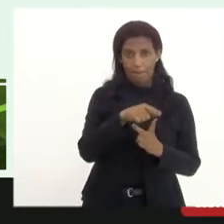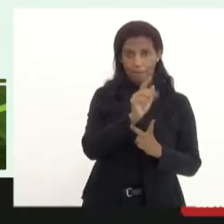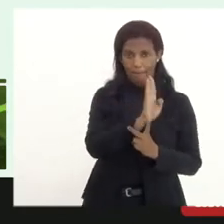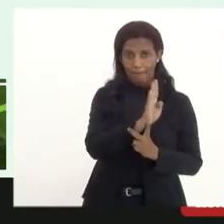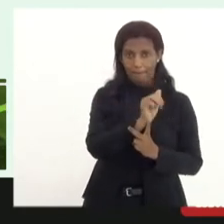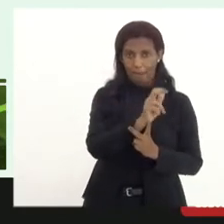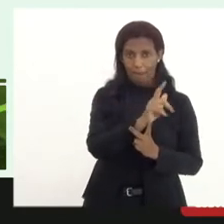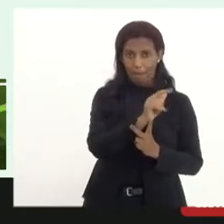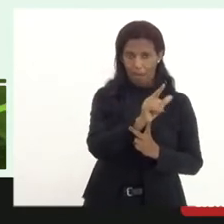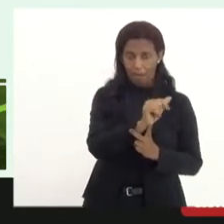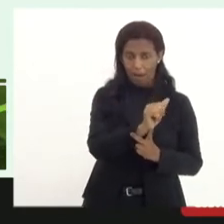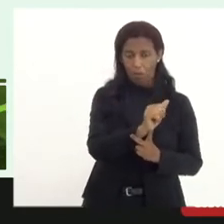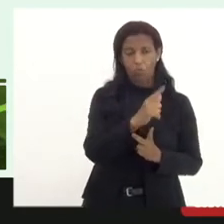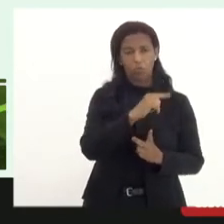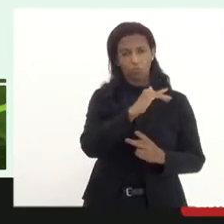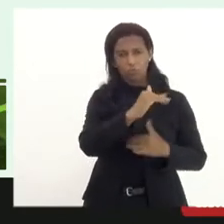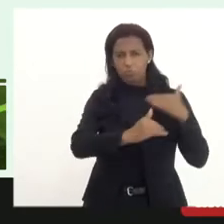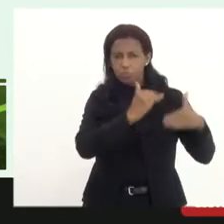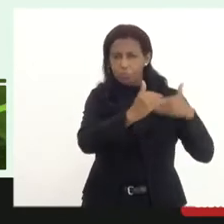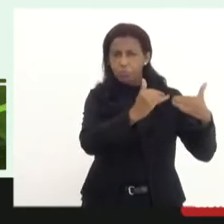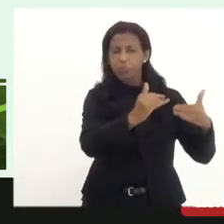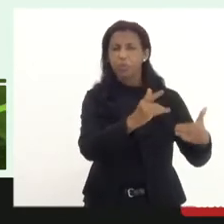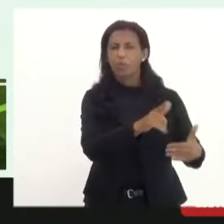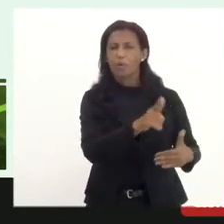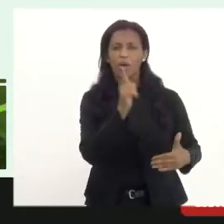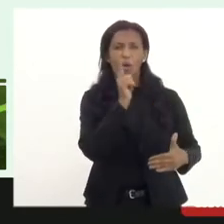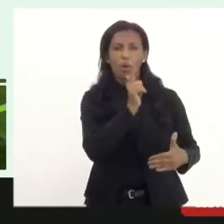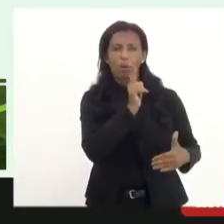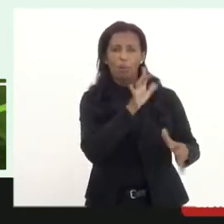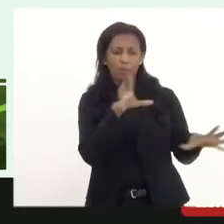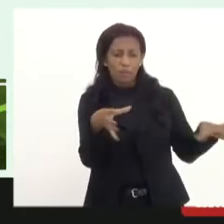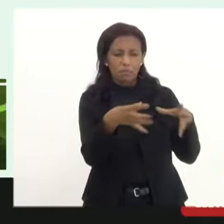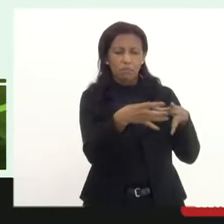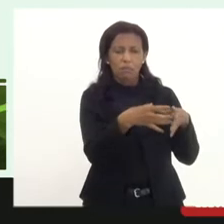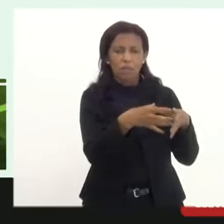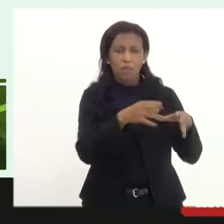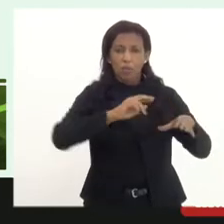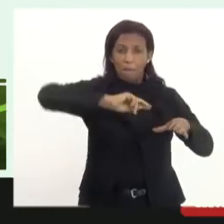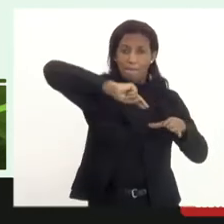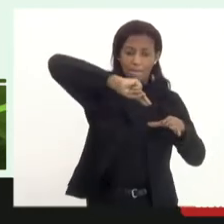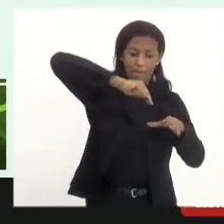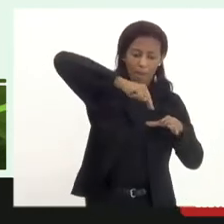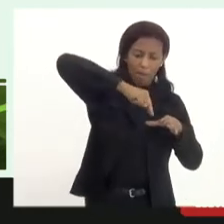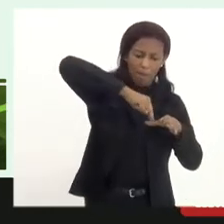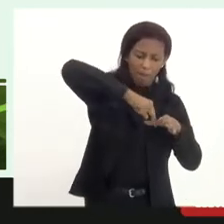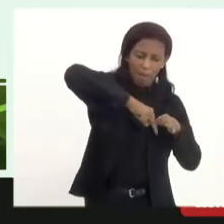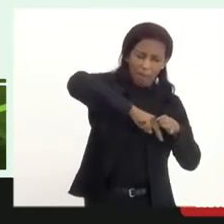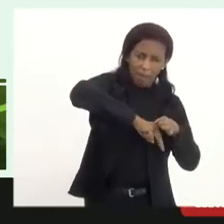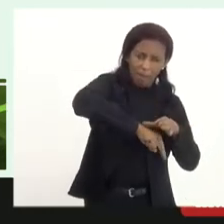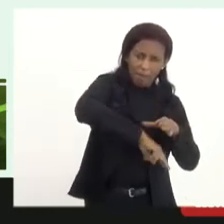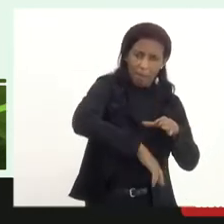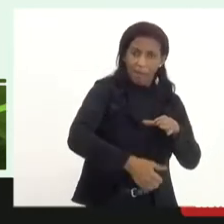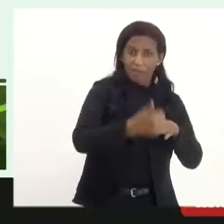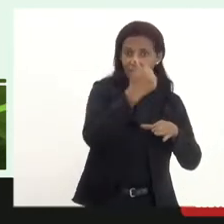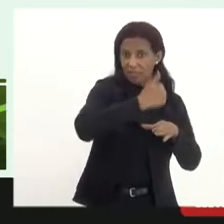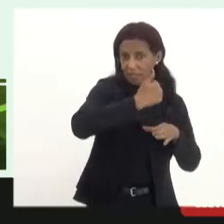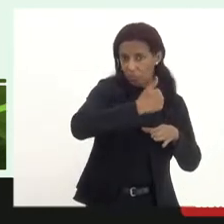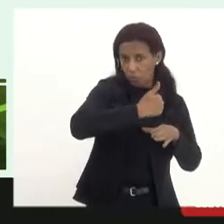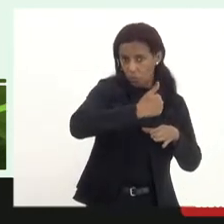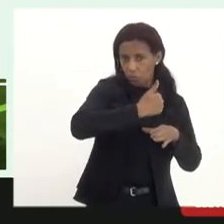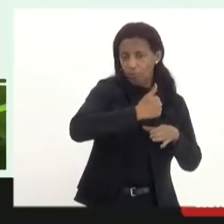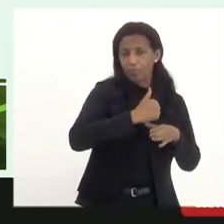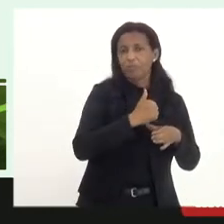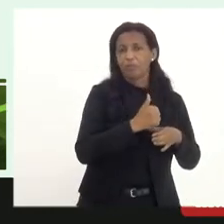Estamos progredindo para começar a campanha de perfuração da fase 1 do projeto de